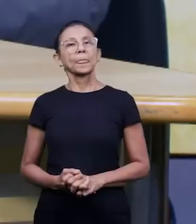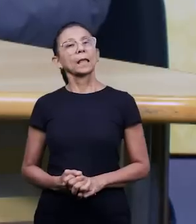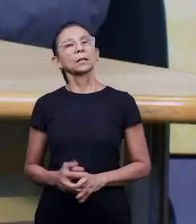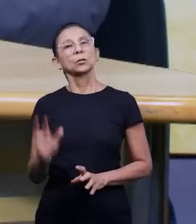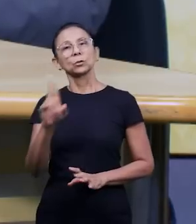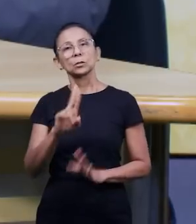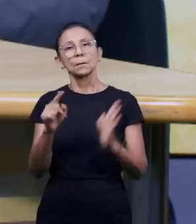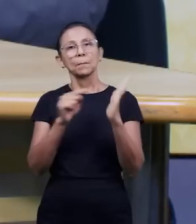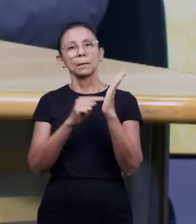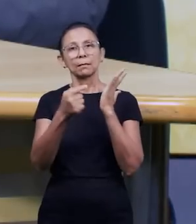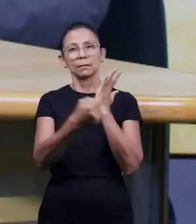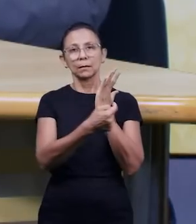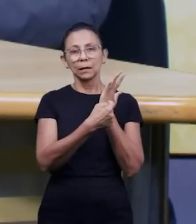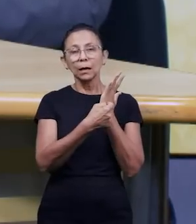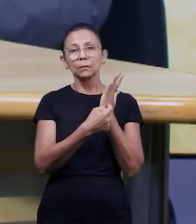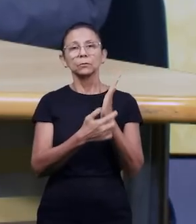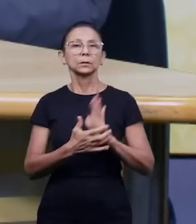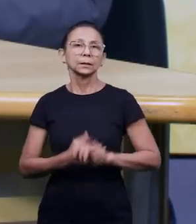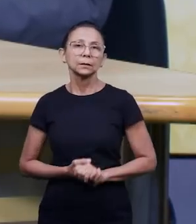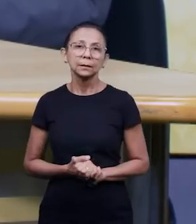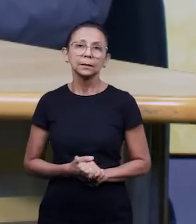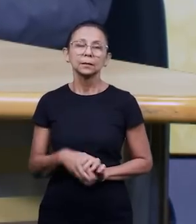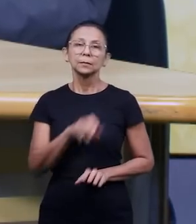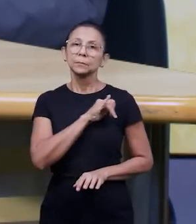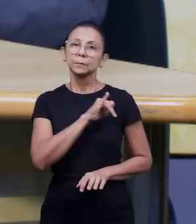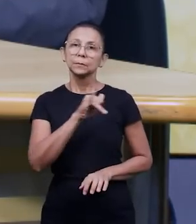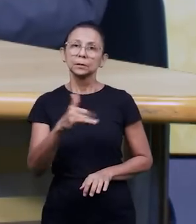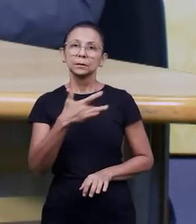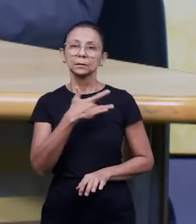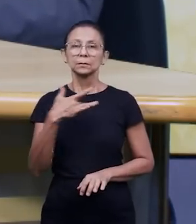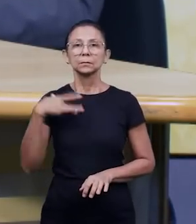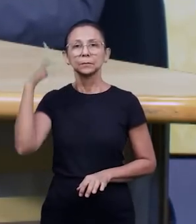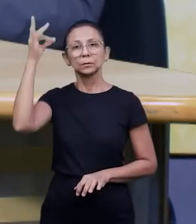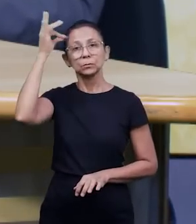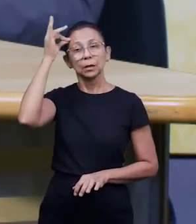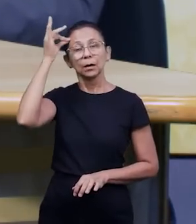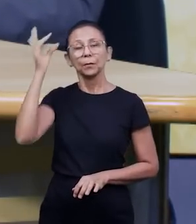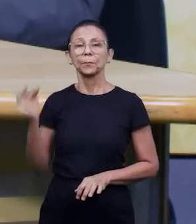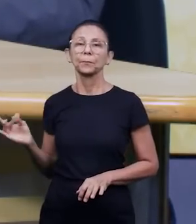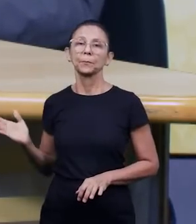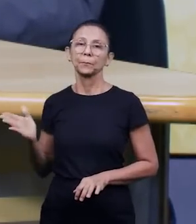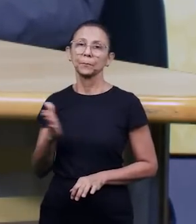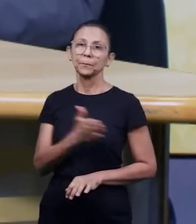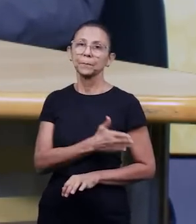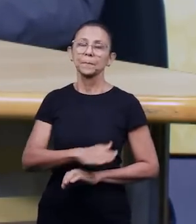vivo, se uma parte ou um órgão